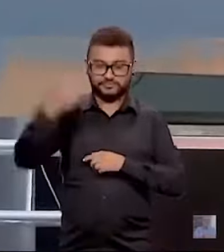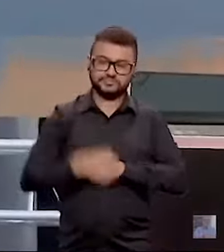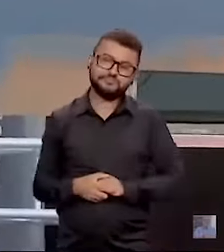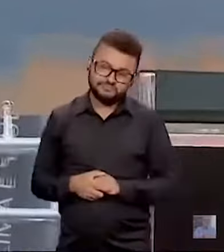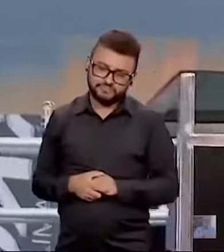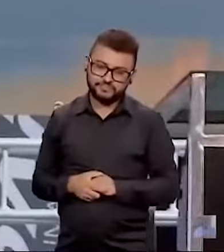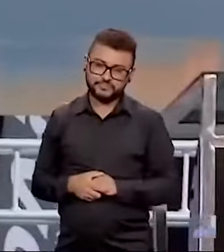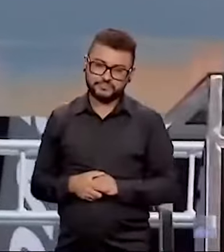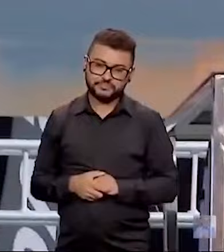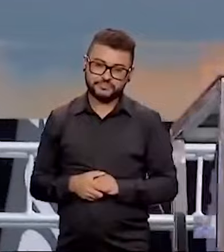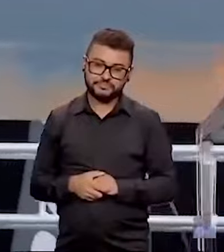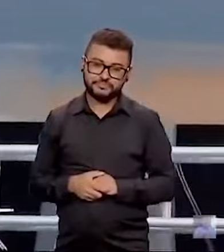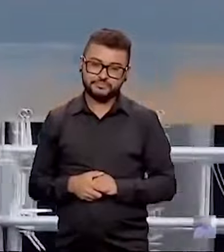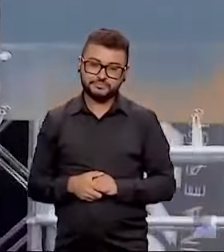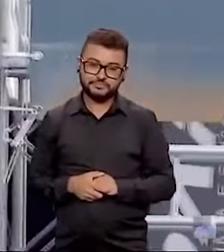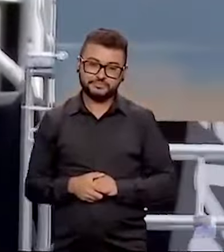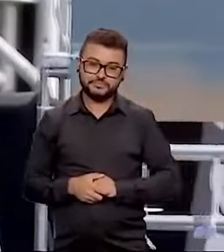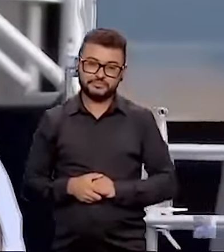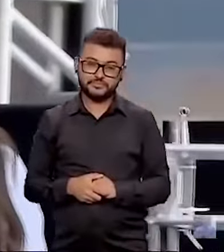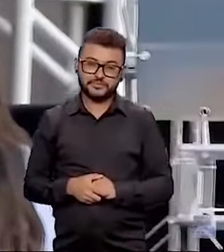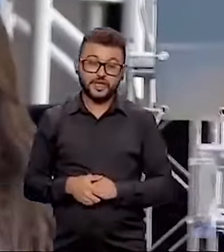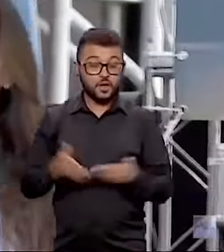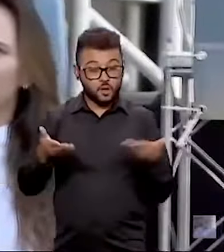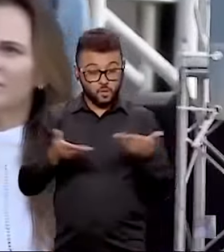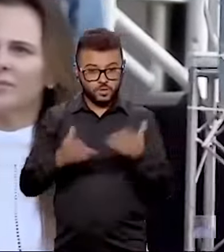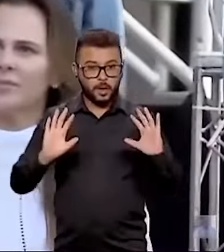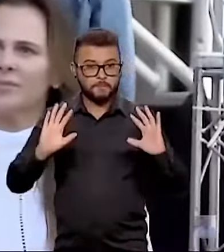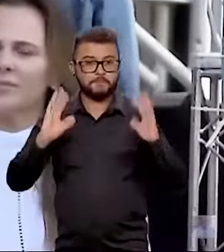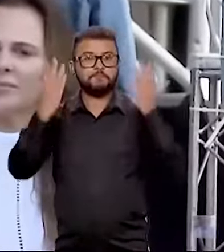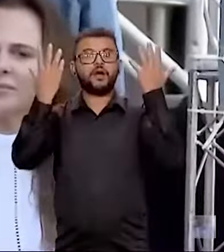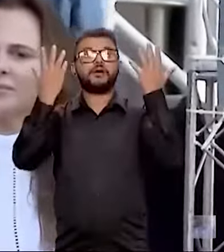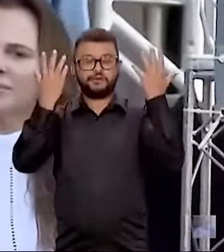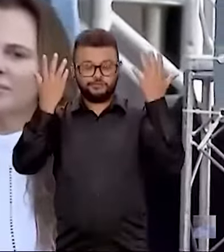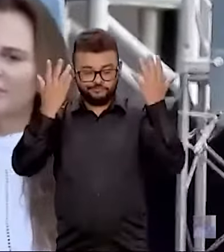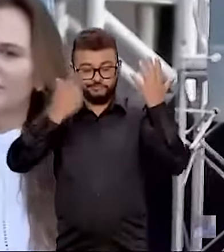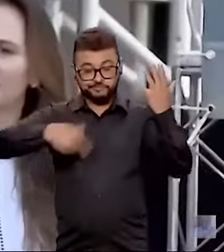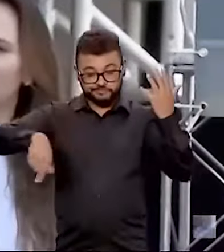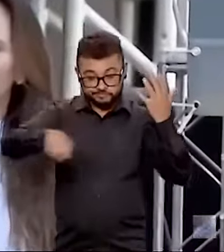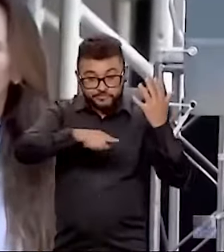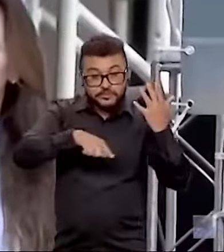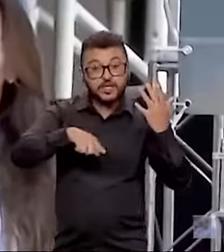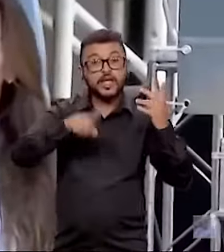longa. Mas, Helder, eu queria que esse ato aqui